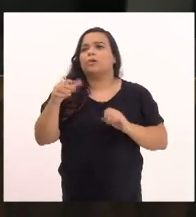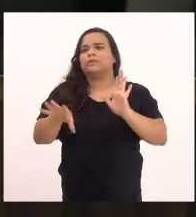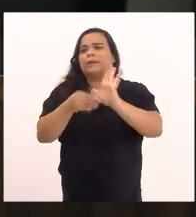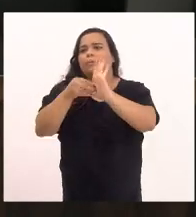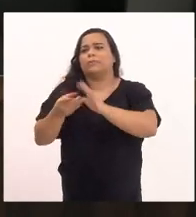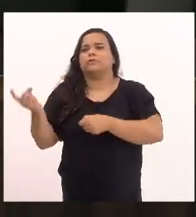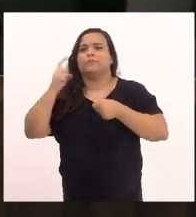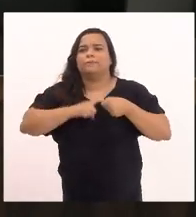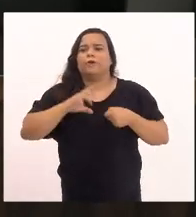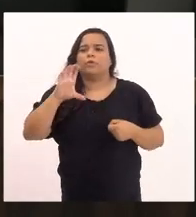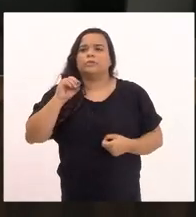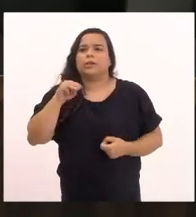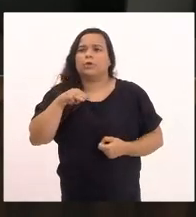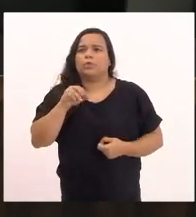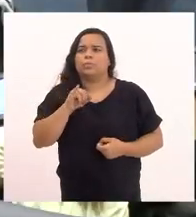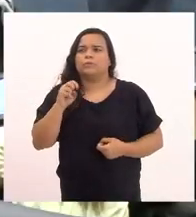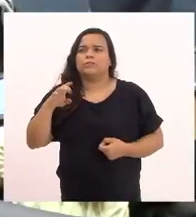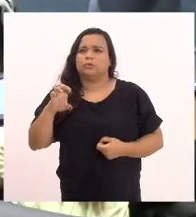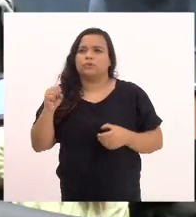às comissões.